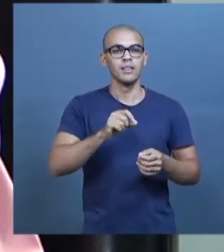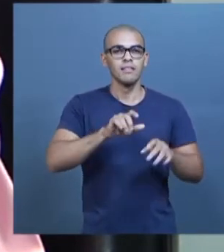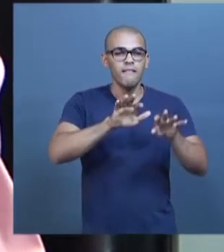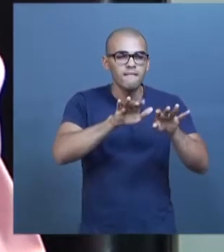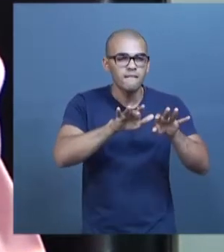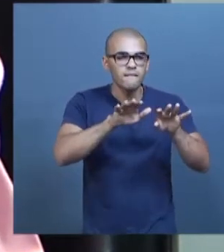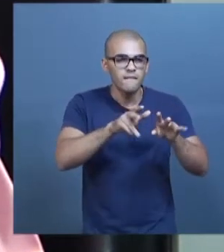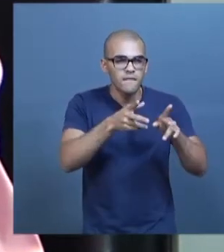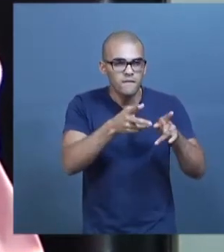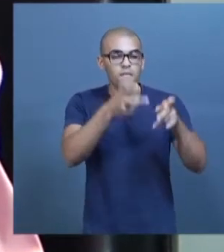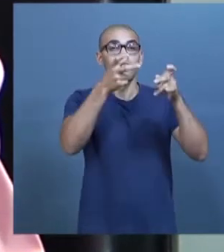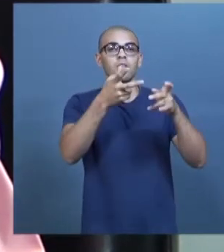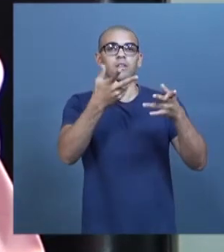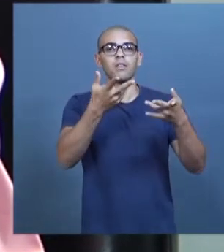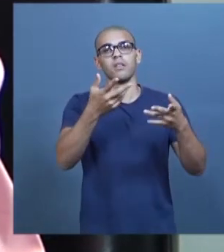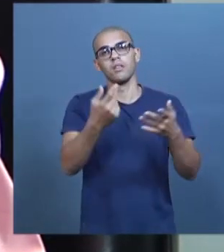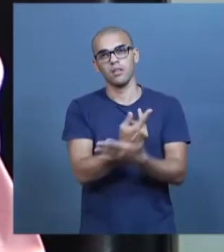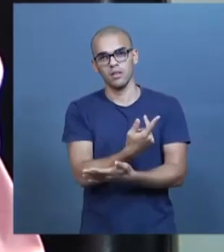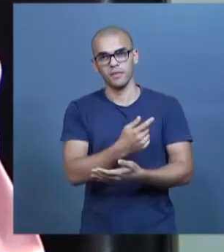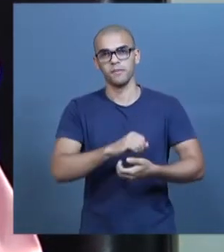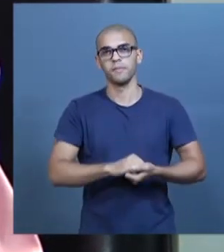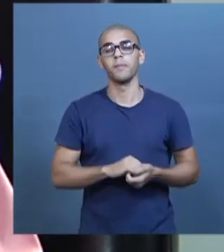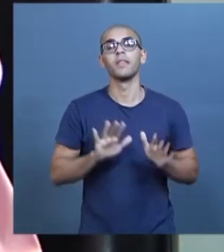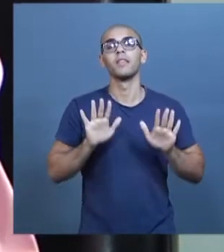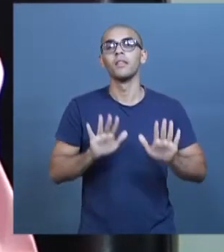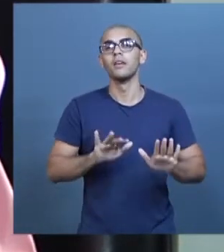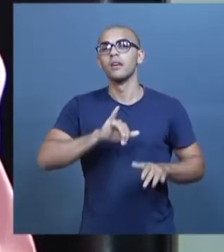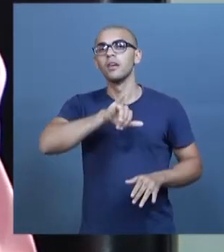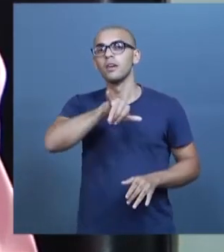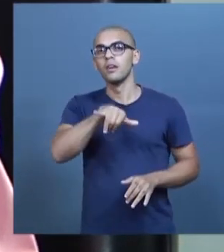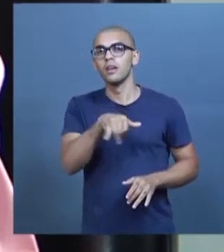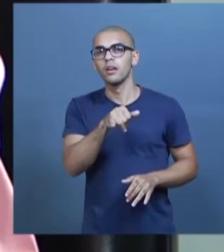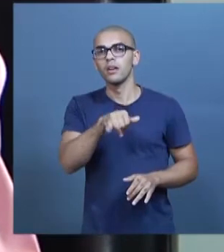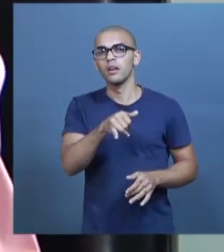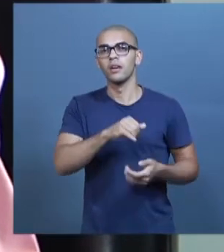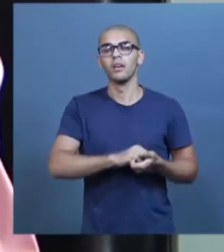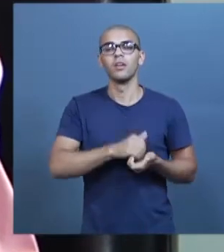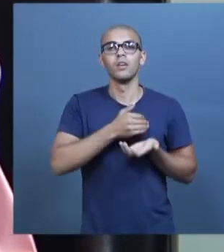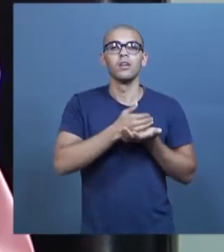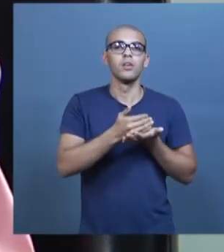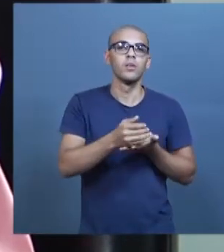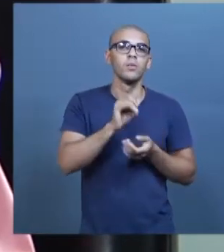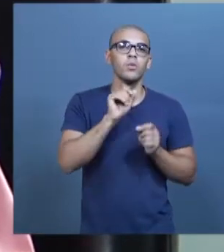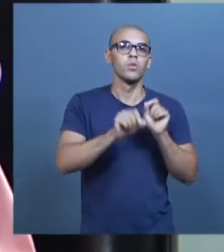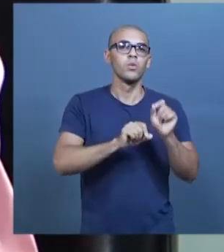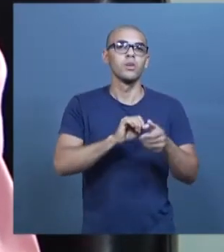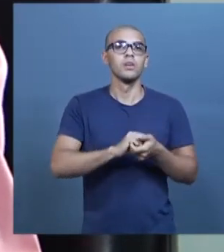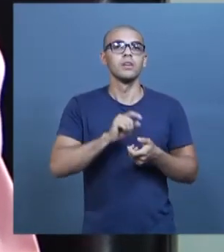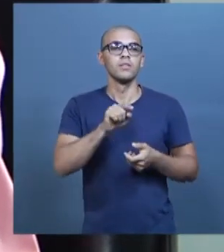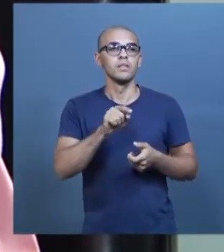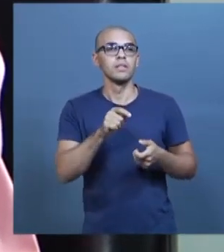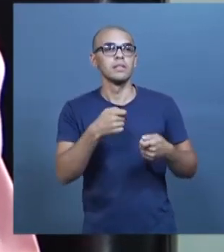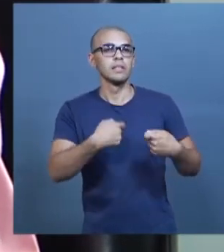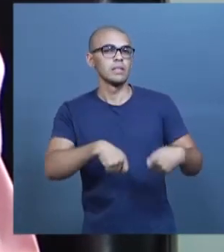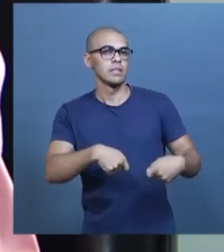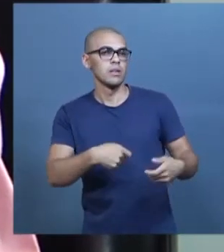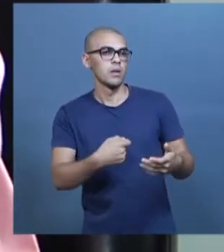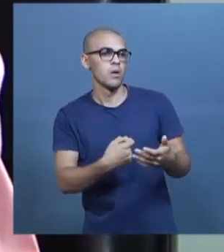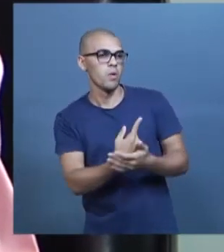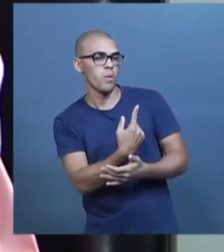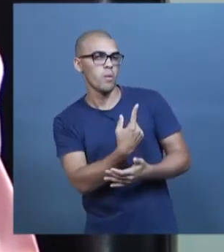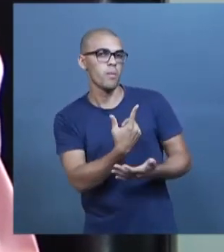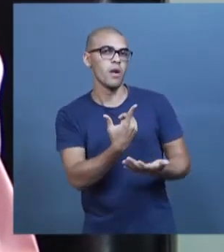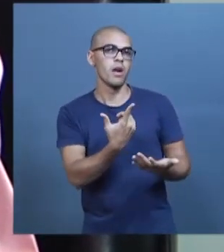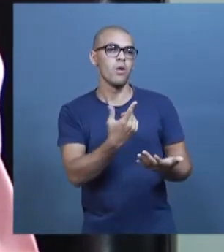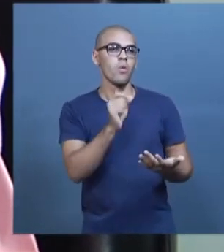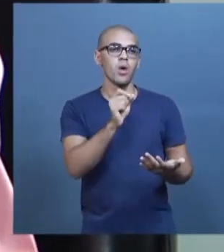todo janeiro, qualquer negociação que você venha fazer, adquirir um bem, um imóvel ou um carro, você sempre ter uma cópia